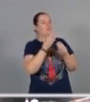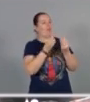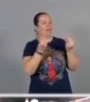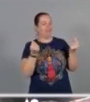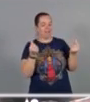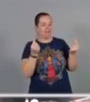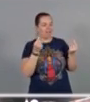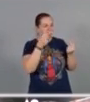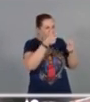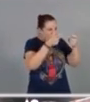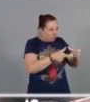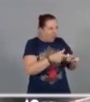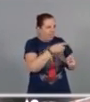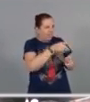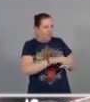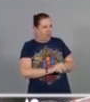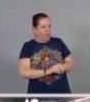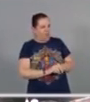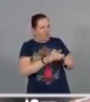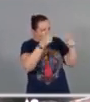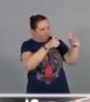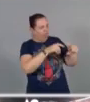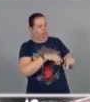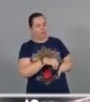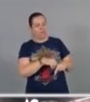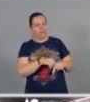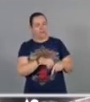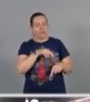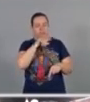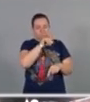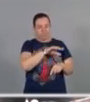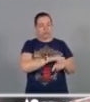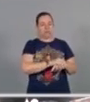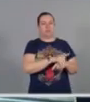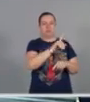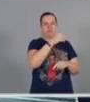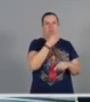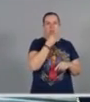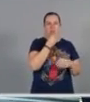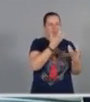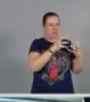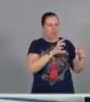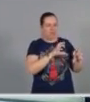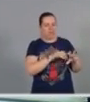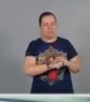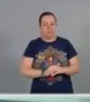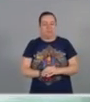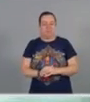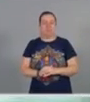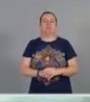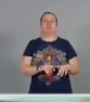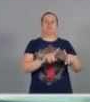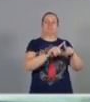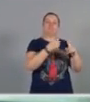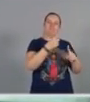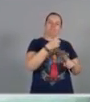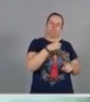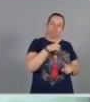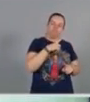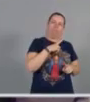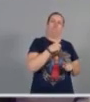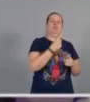você é chata isso você você não é o homem que eu queria mas eu tenho